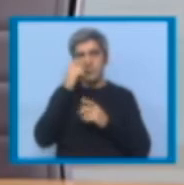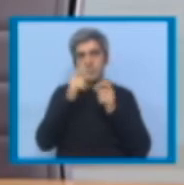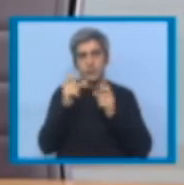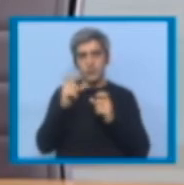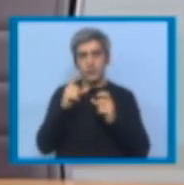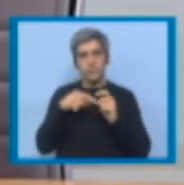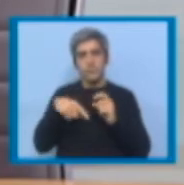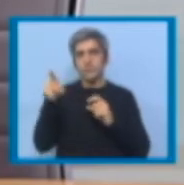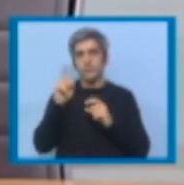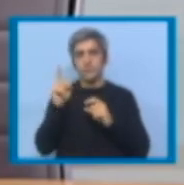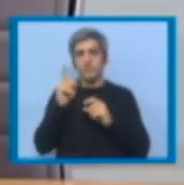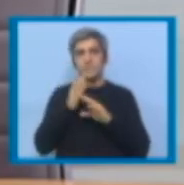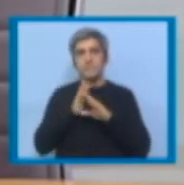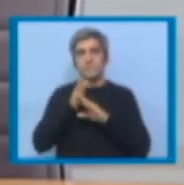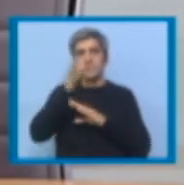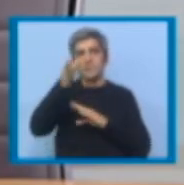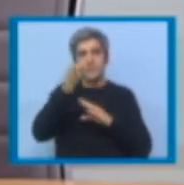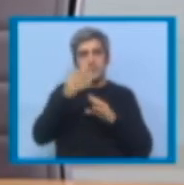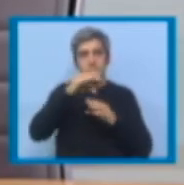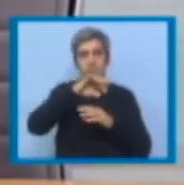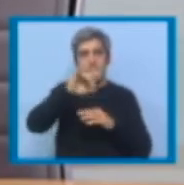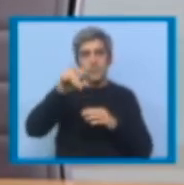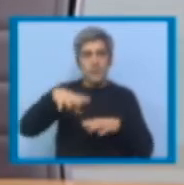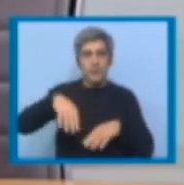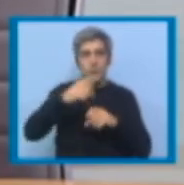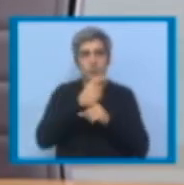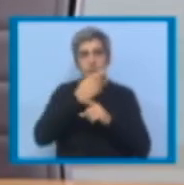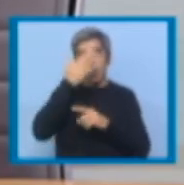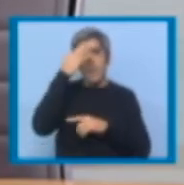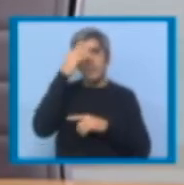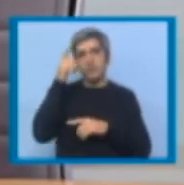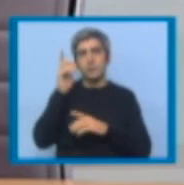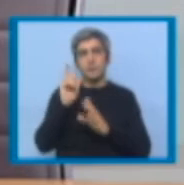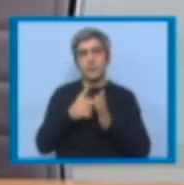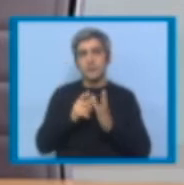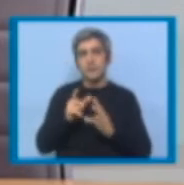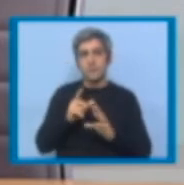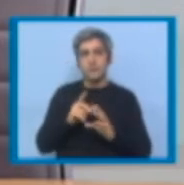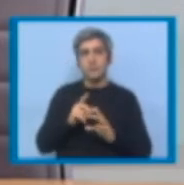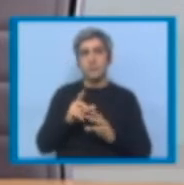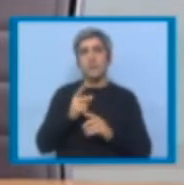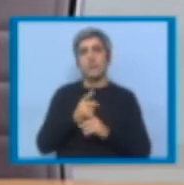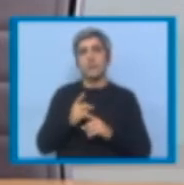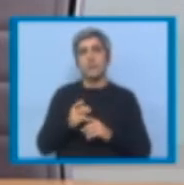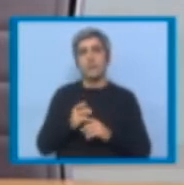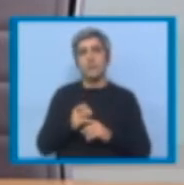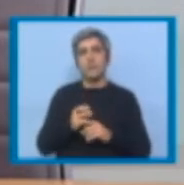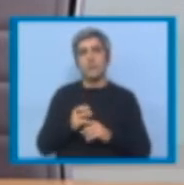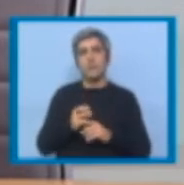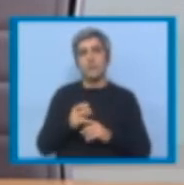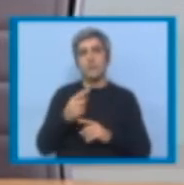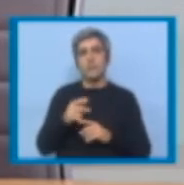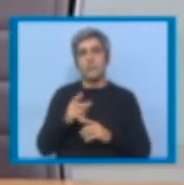não fossem diretamente aos locais levar o que achavam que era preciso. Até porque há aqui